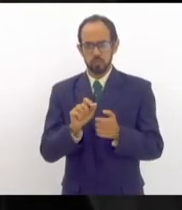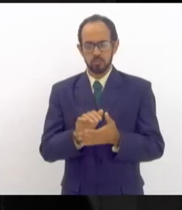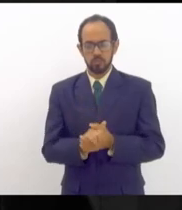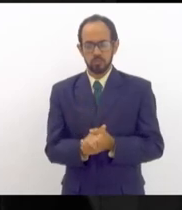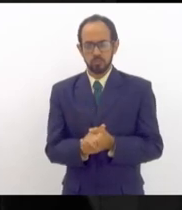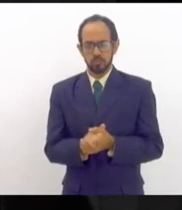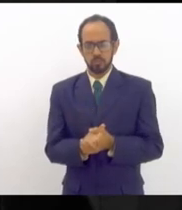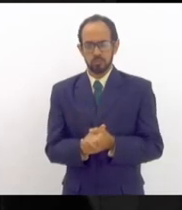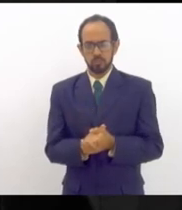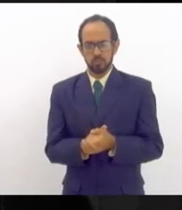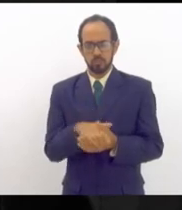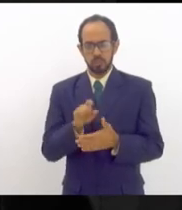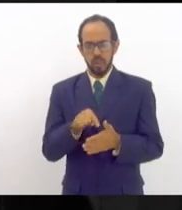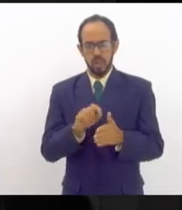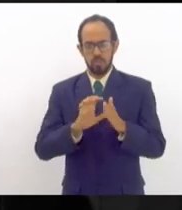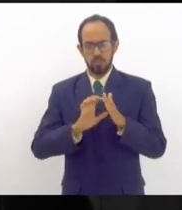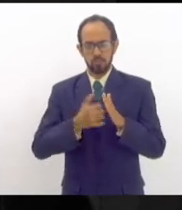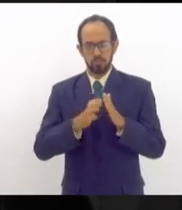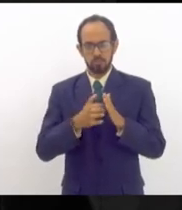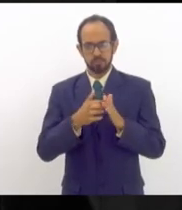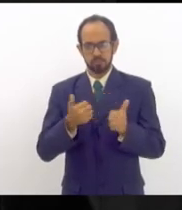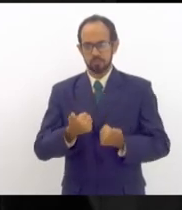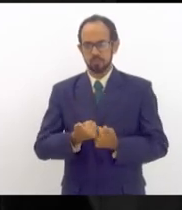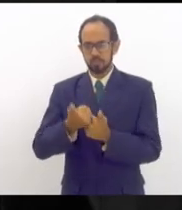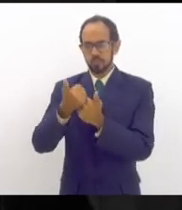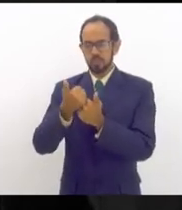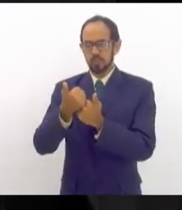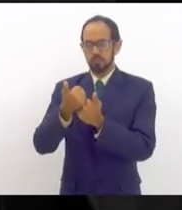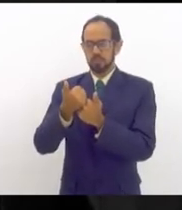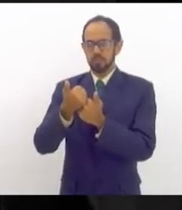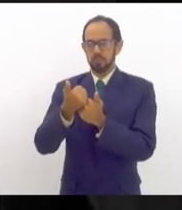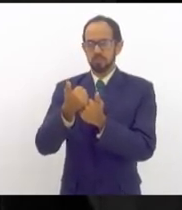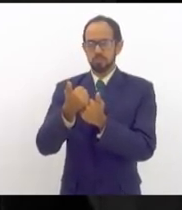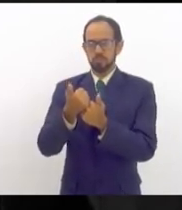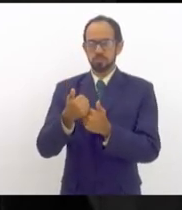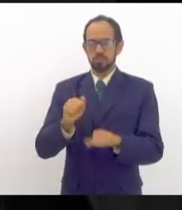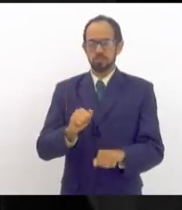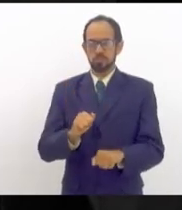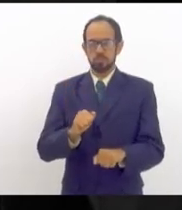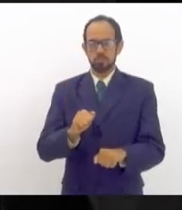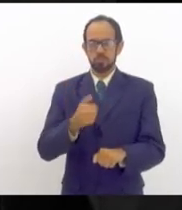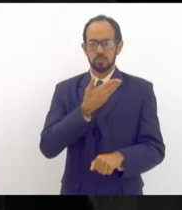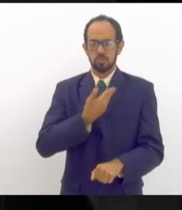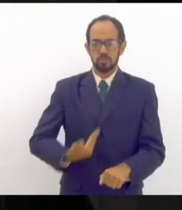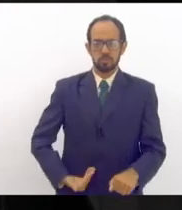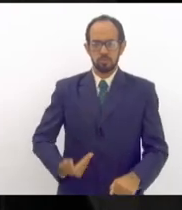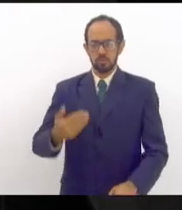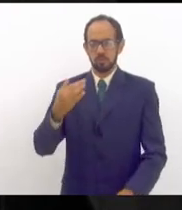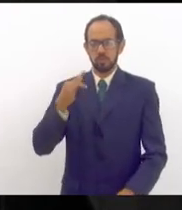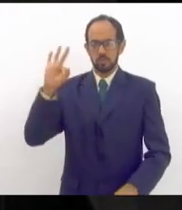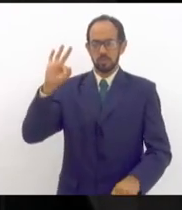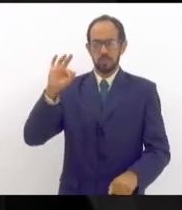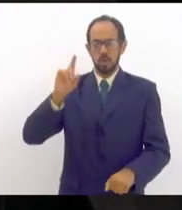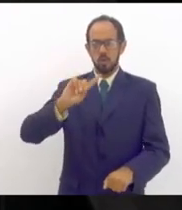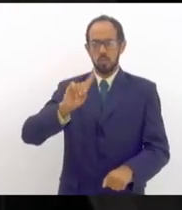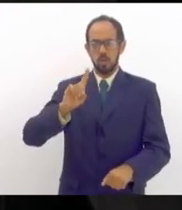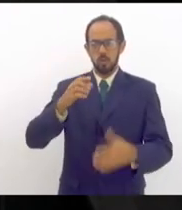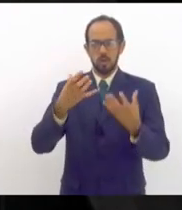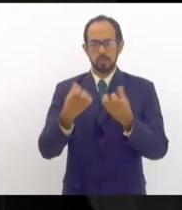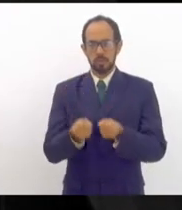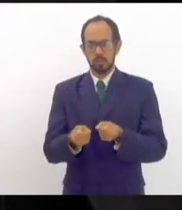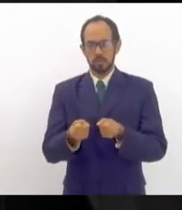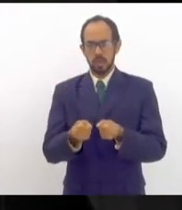são os partidos de sustentação do Governo Federal não aceitar